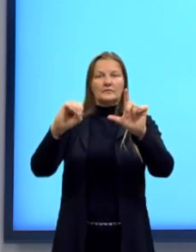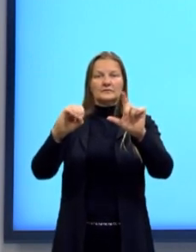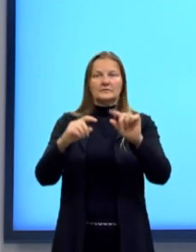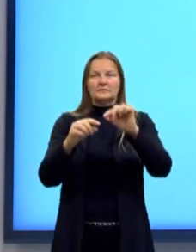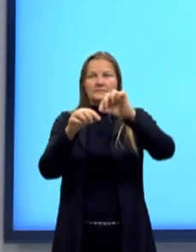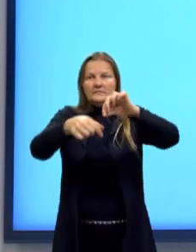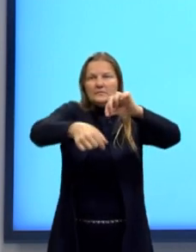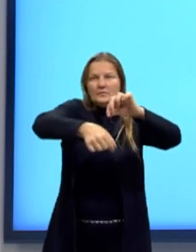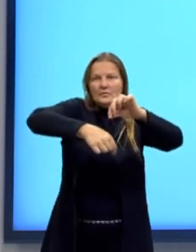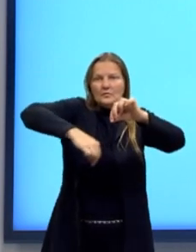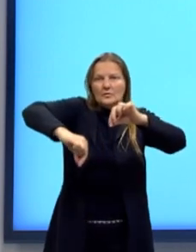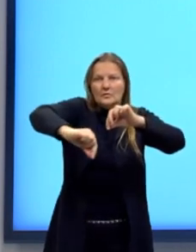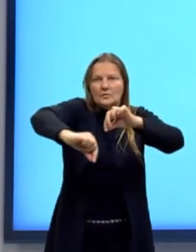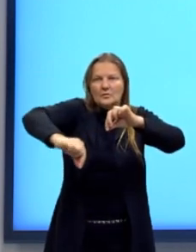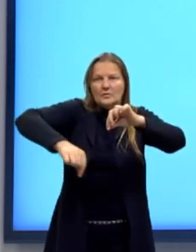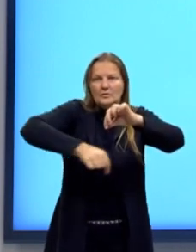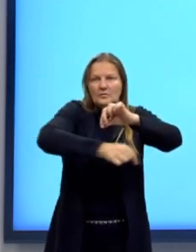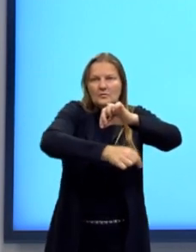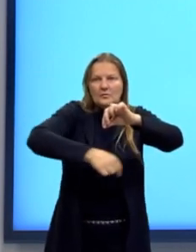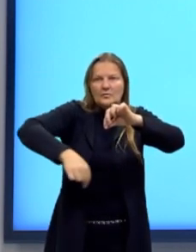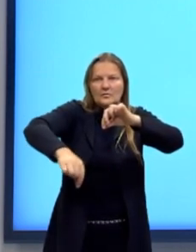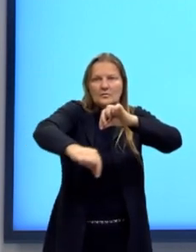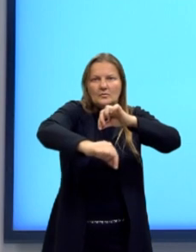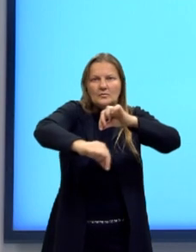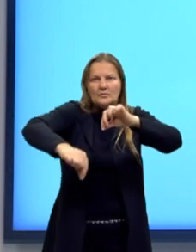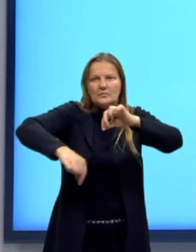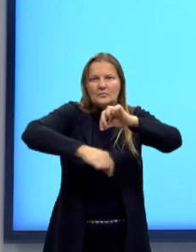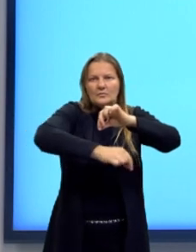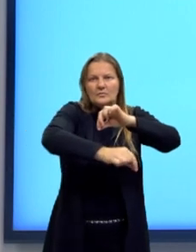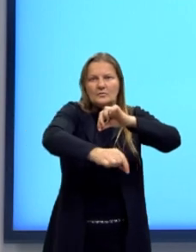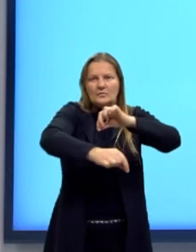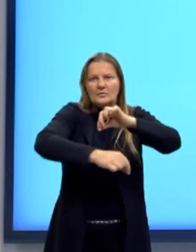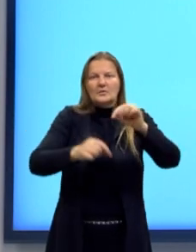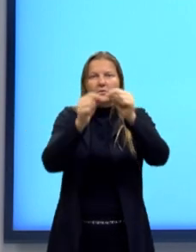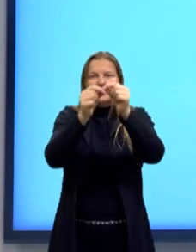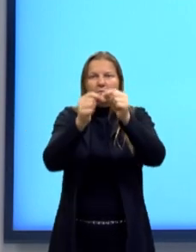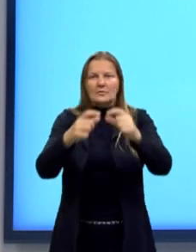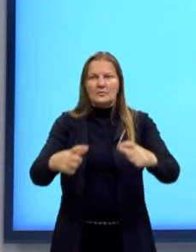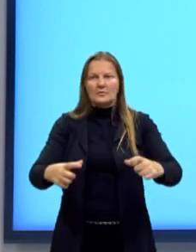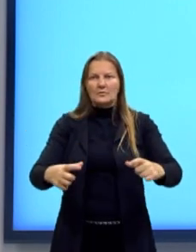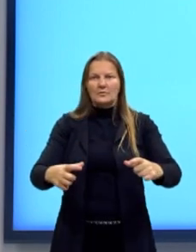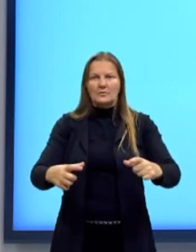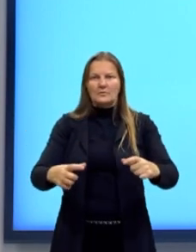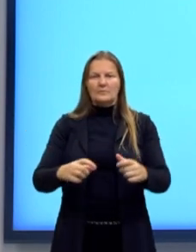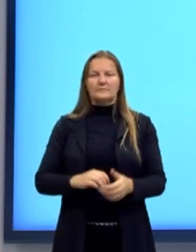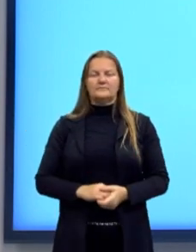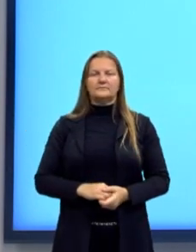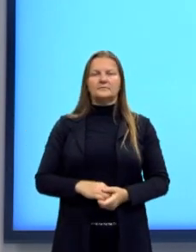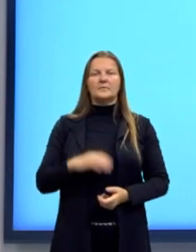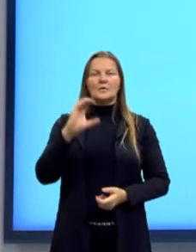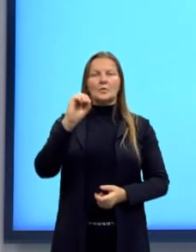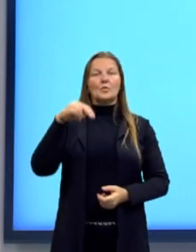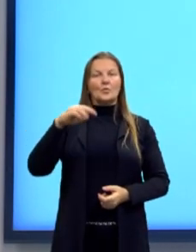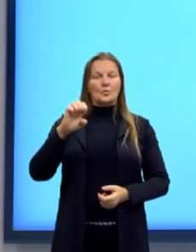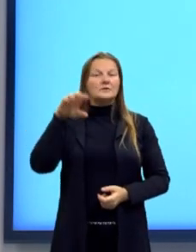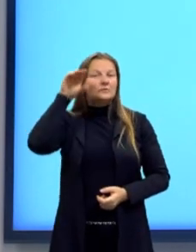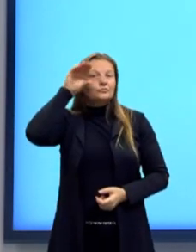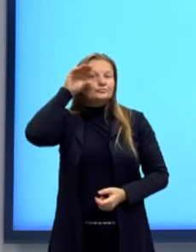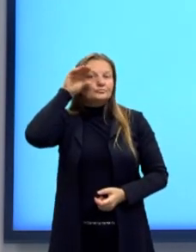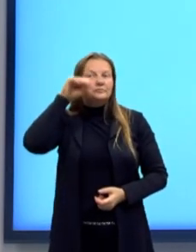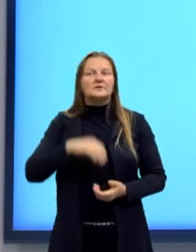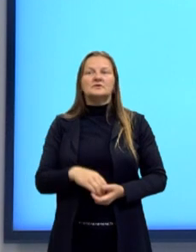ao rotacionarmos nos formaríamos a figura ali que representa um cone a importante observar que o cone